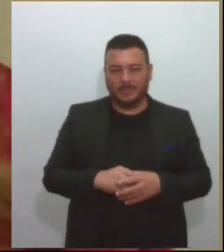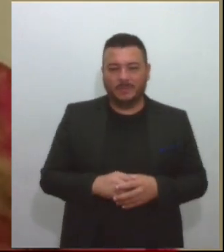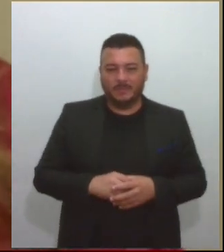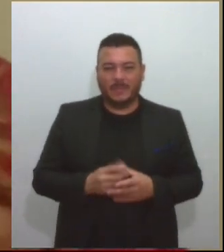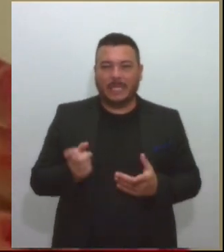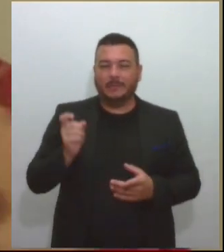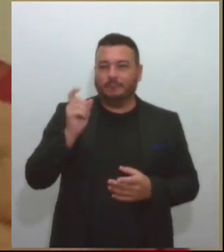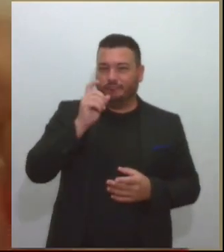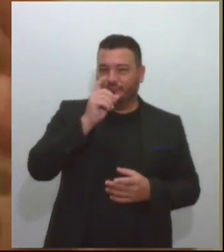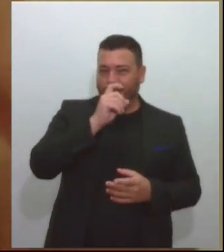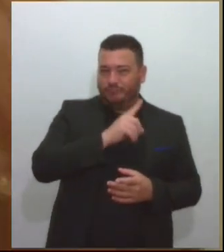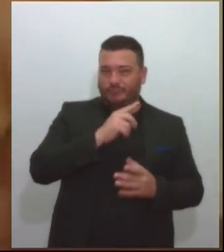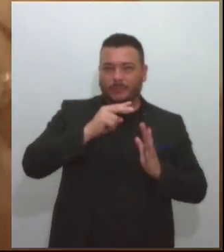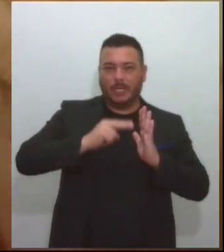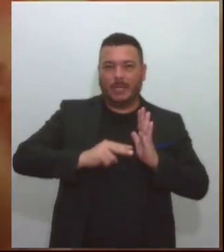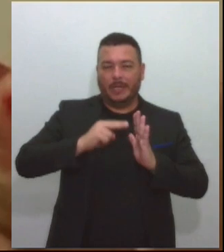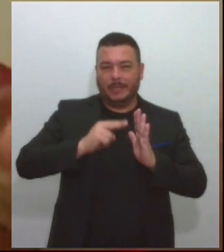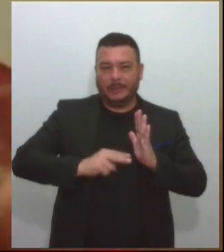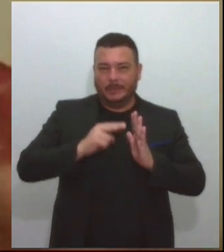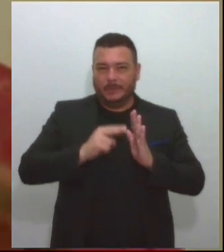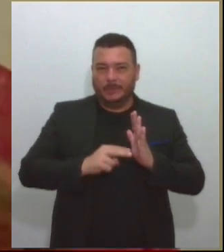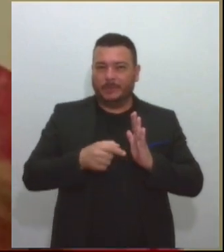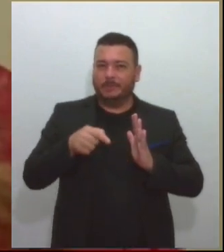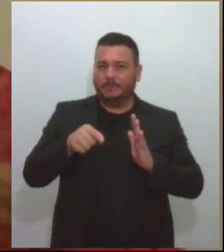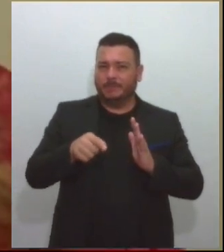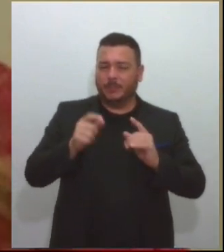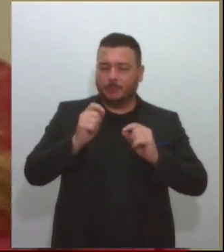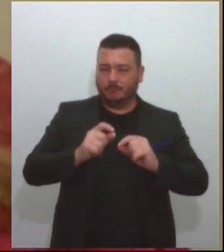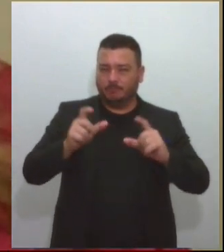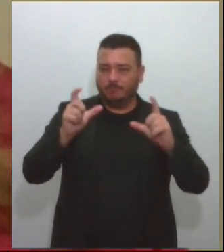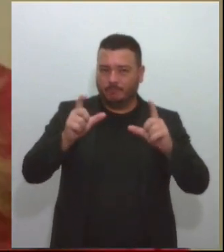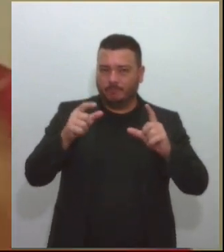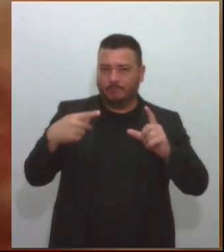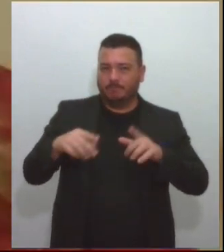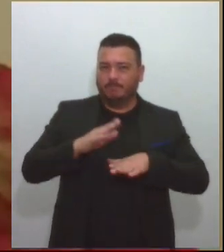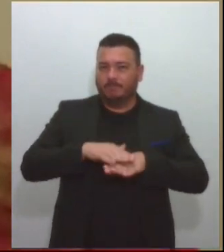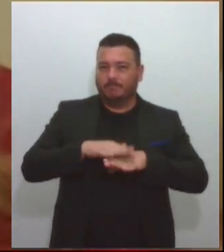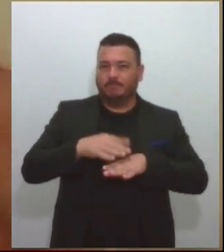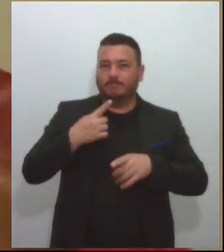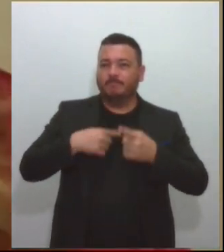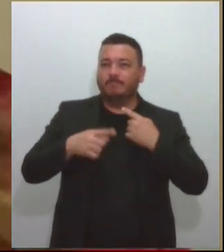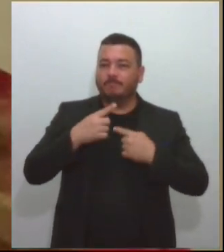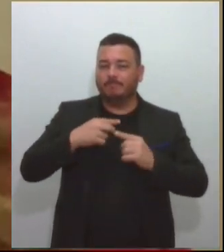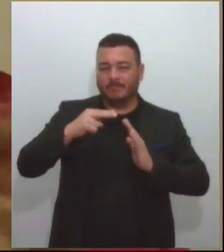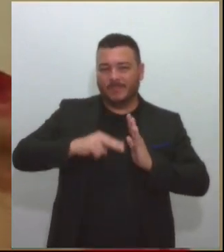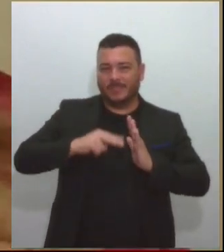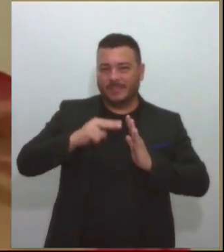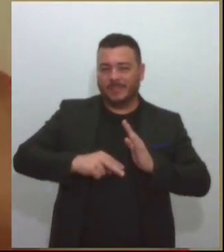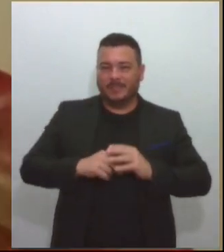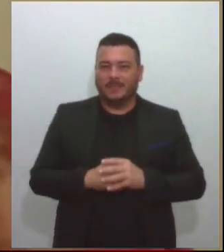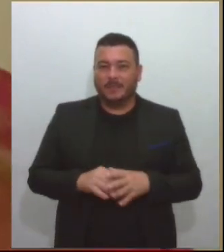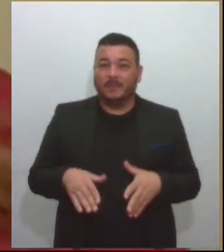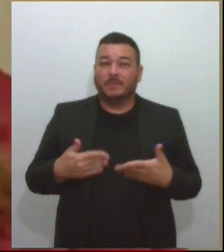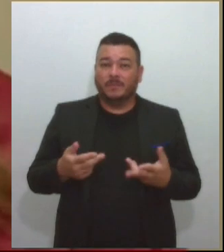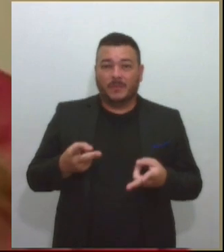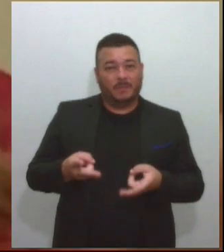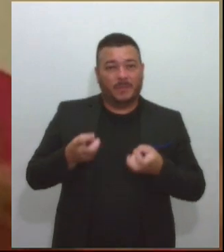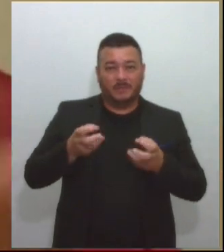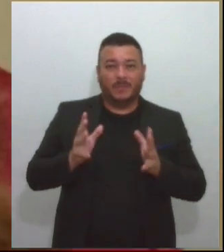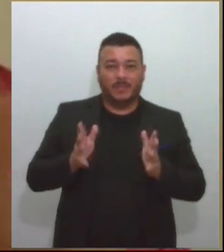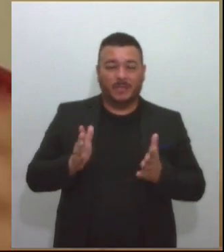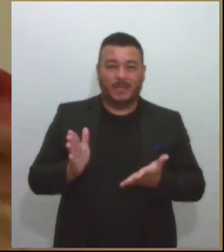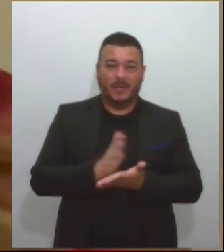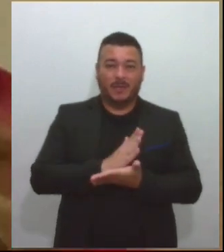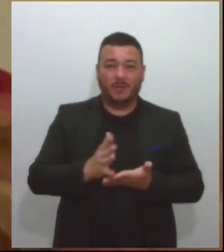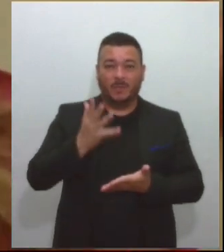da leitura, e isso vai despertar nele o desejo de ler, certo? Foi o que a gente já encontrou, algumas crianças que